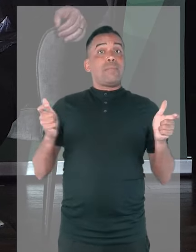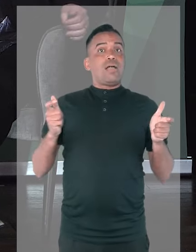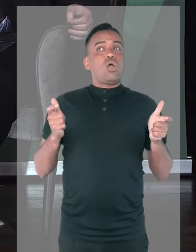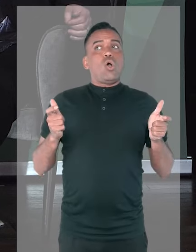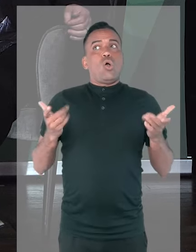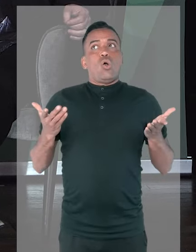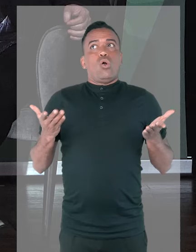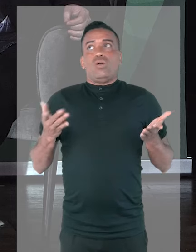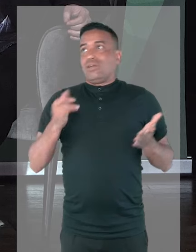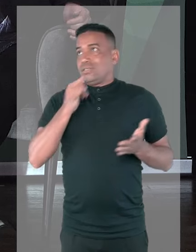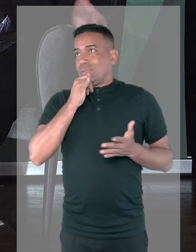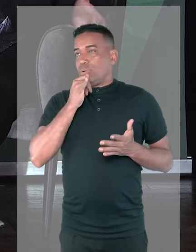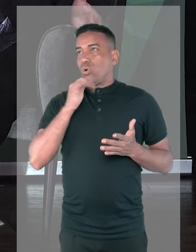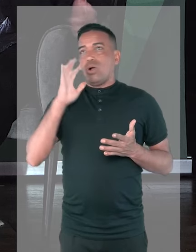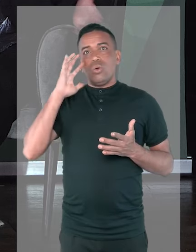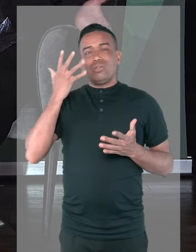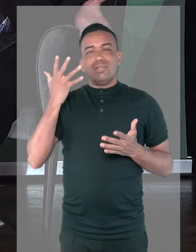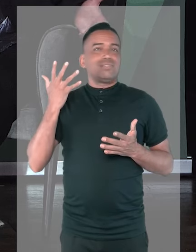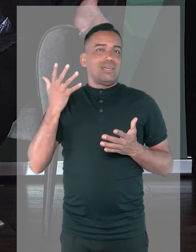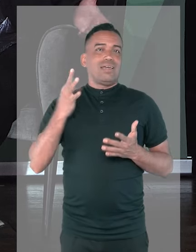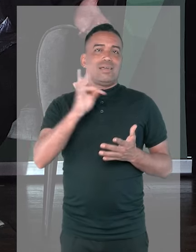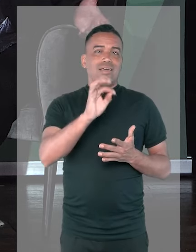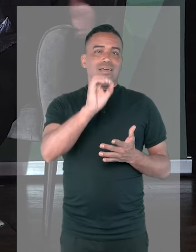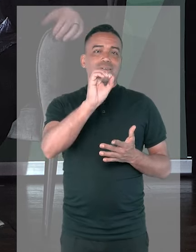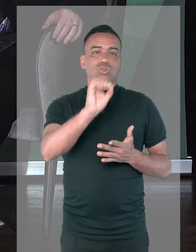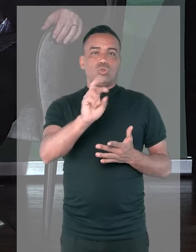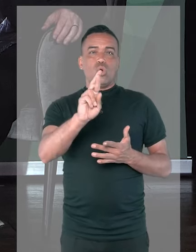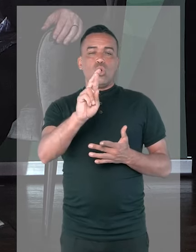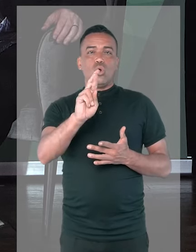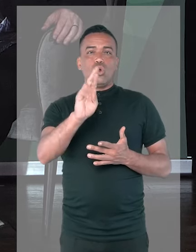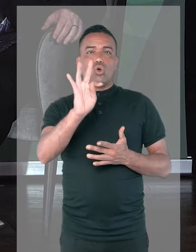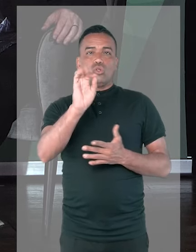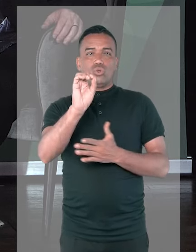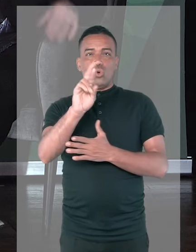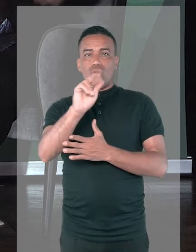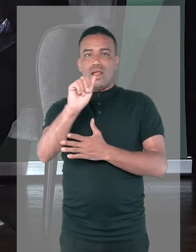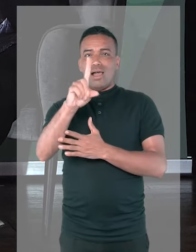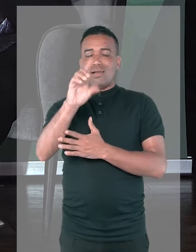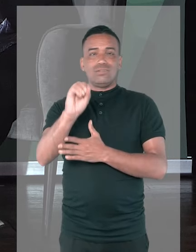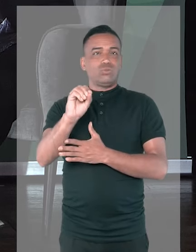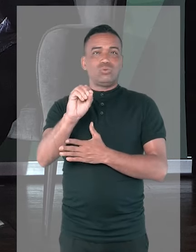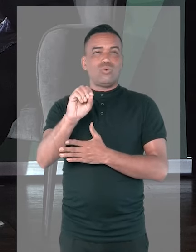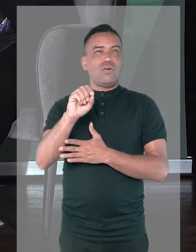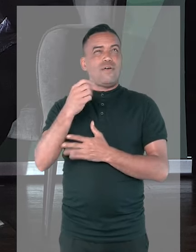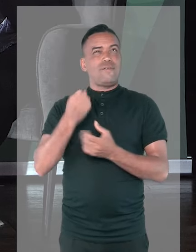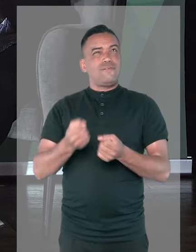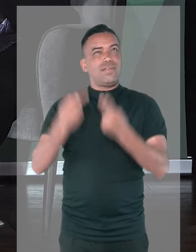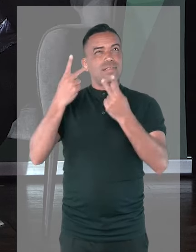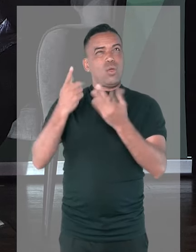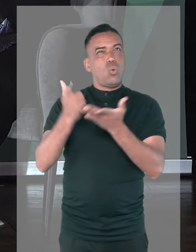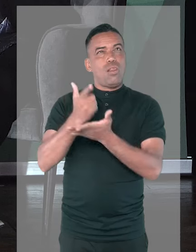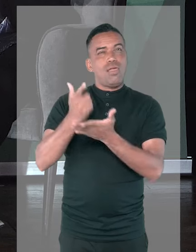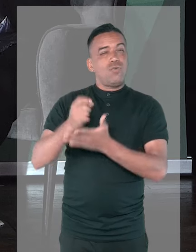a gente tem é Torturado, do Itamar Vieira Júnior, né, que é um livro que vendeu 1 milhão e tal lá.